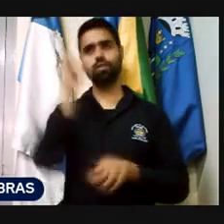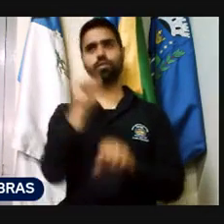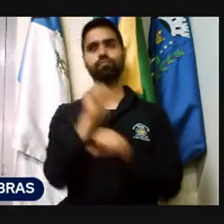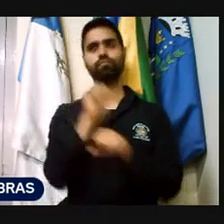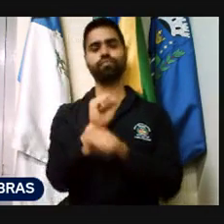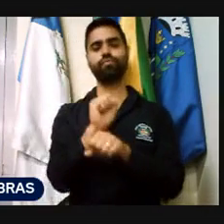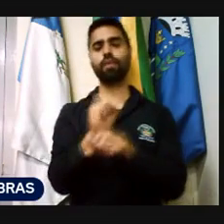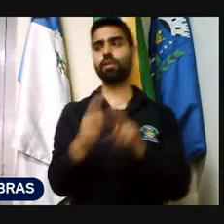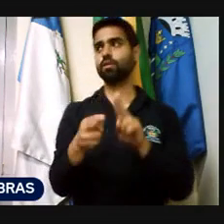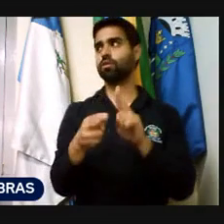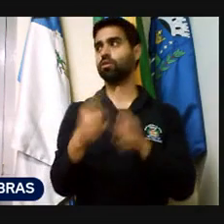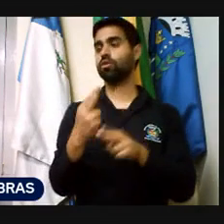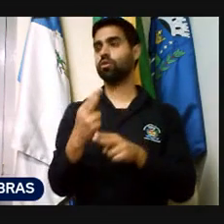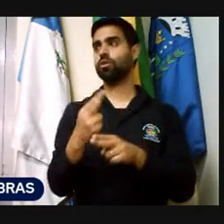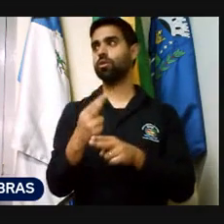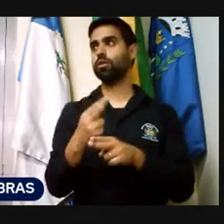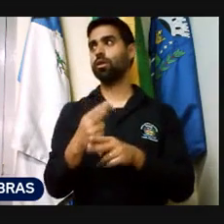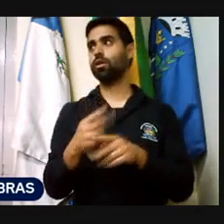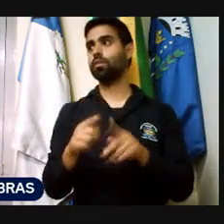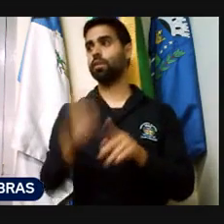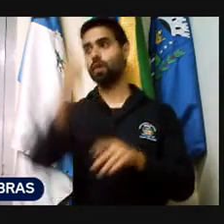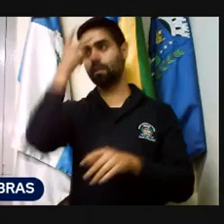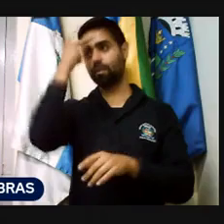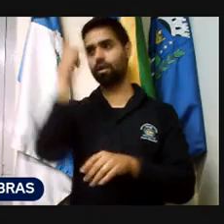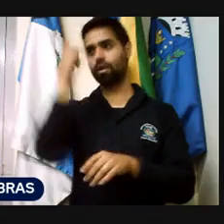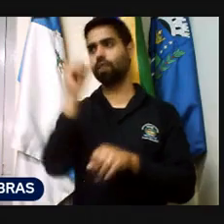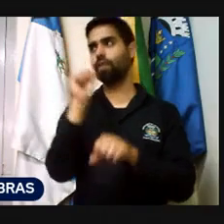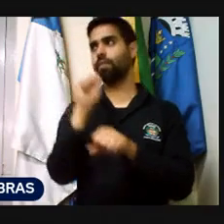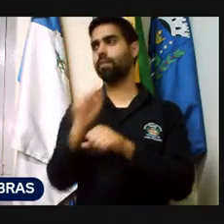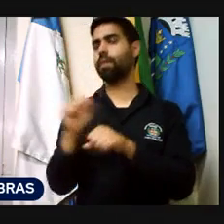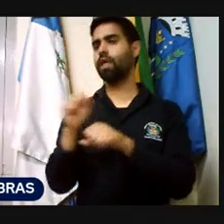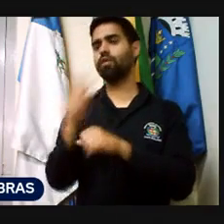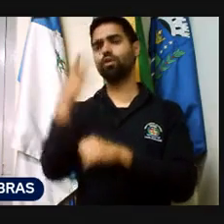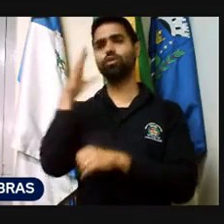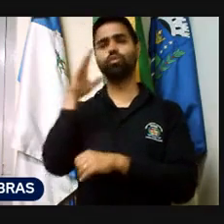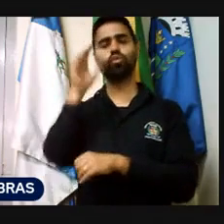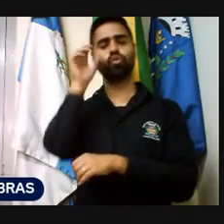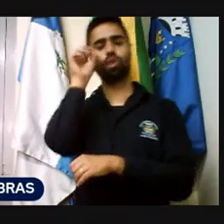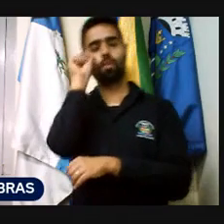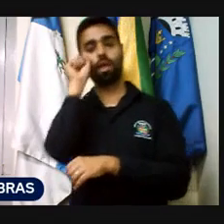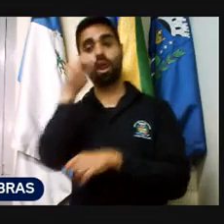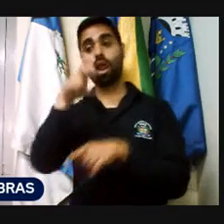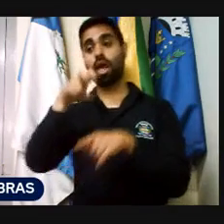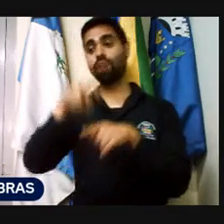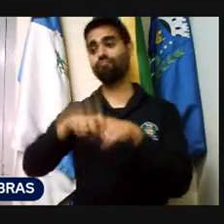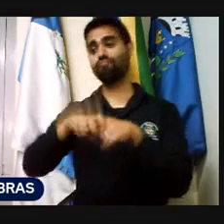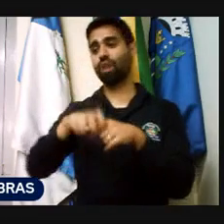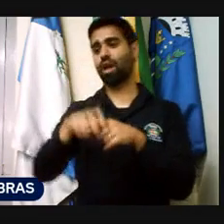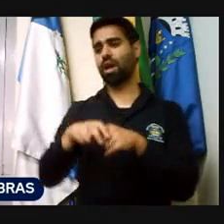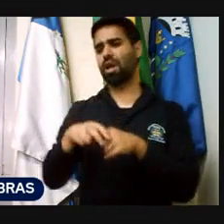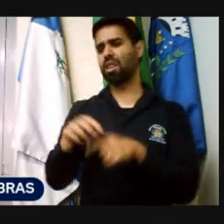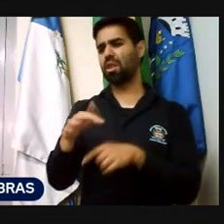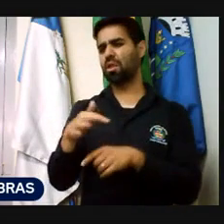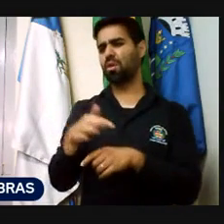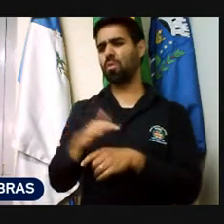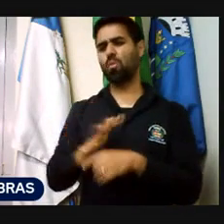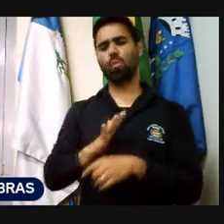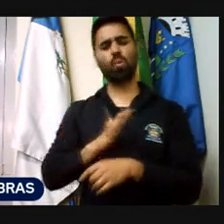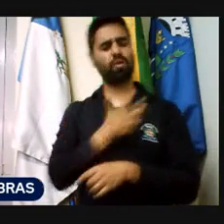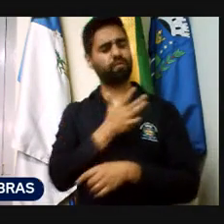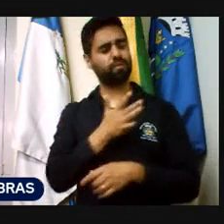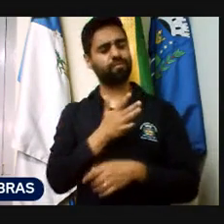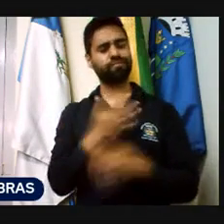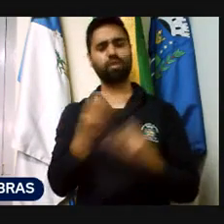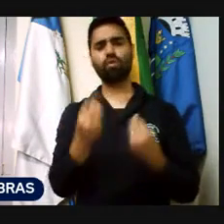cirurgia e o paciente ficava dormindo numa cadeira de plástico. Desculpa, é um